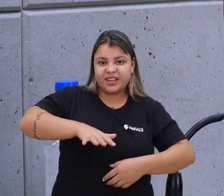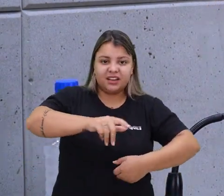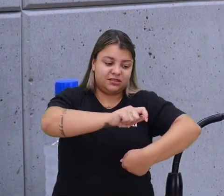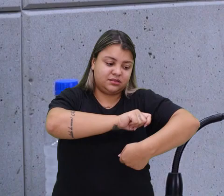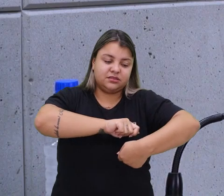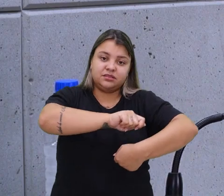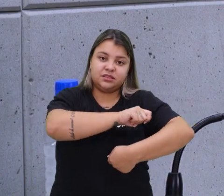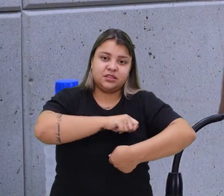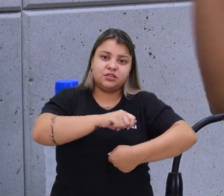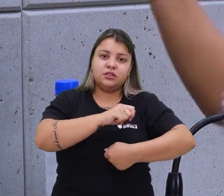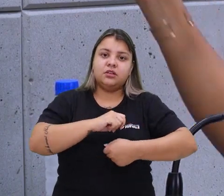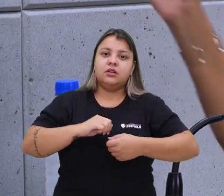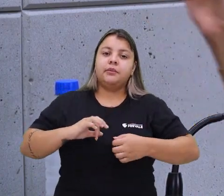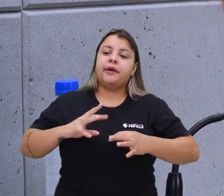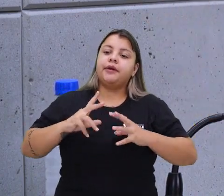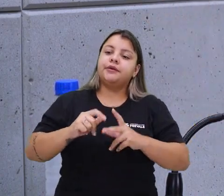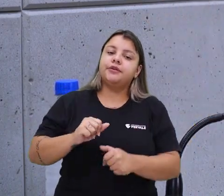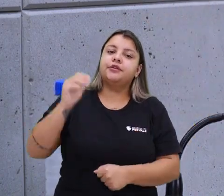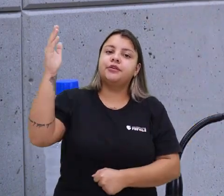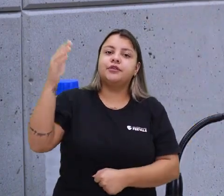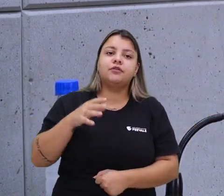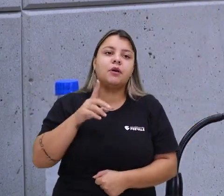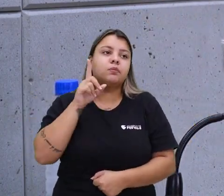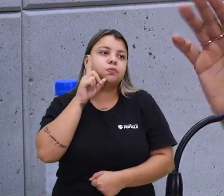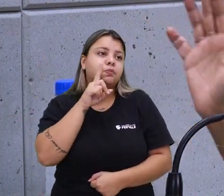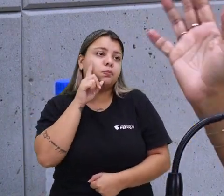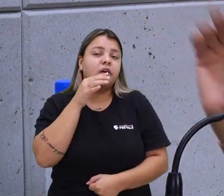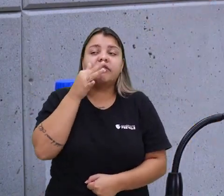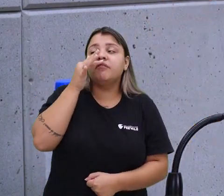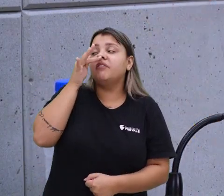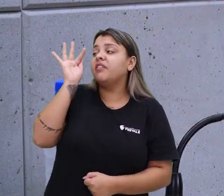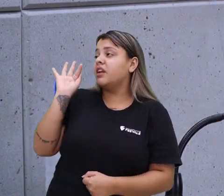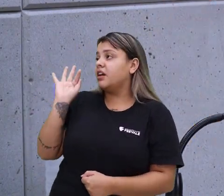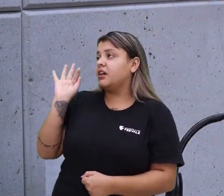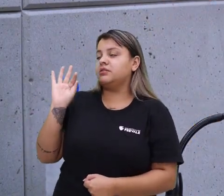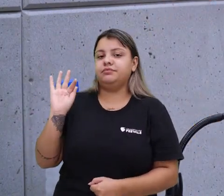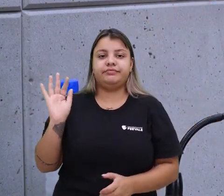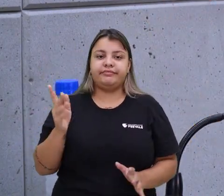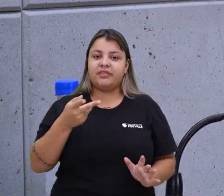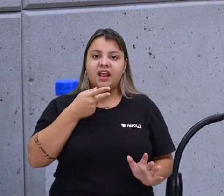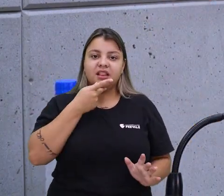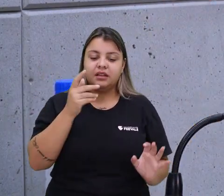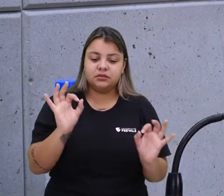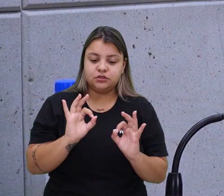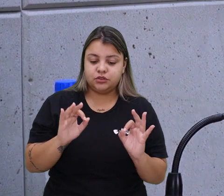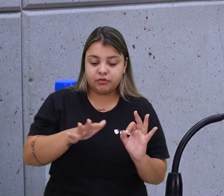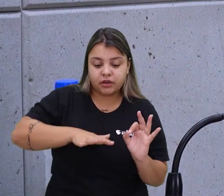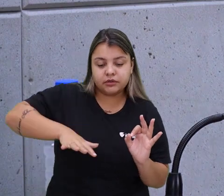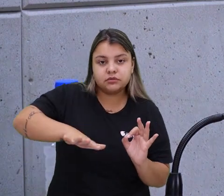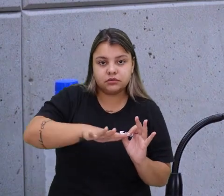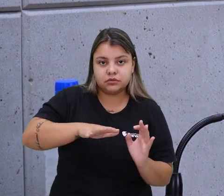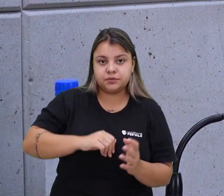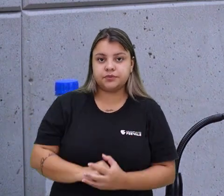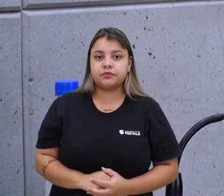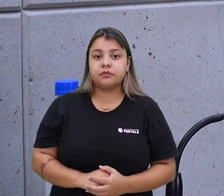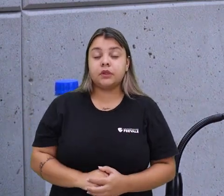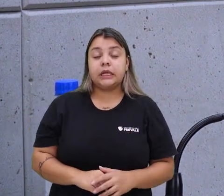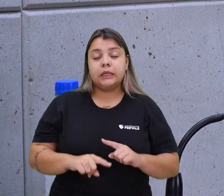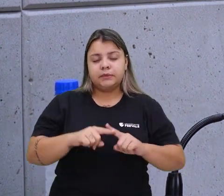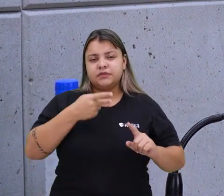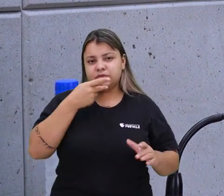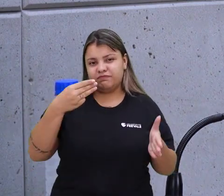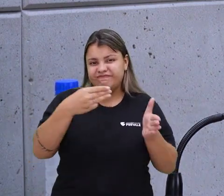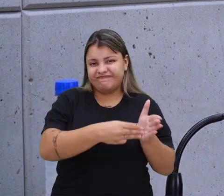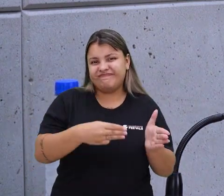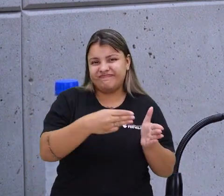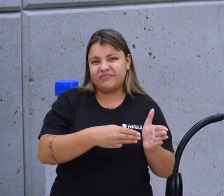tudo vem da Europa França e nada de se falar né mas aí entrando um pouco mais dentro da militância assim eu